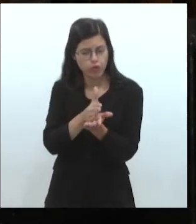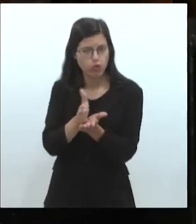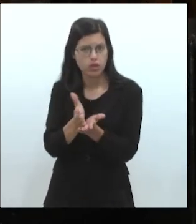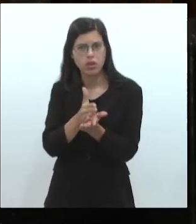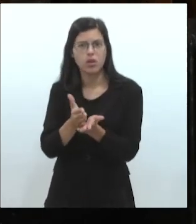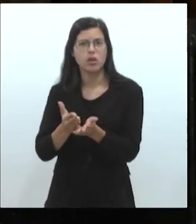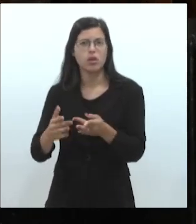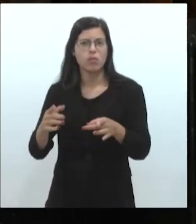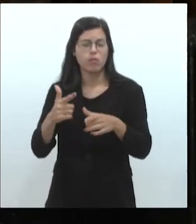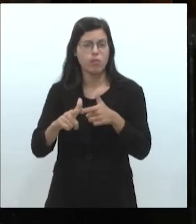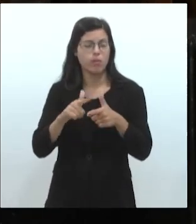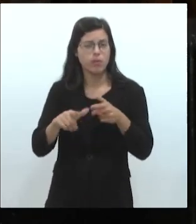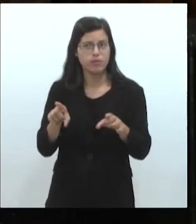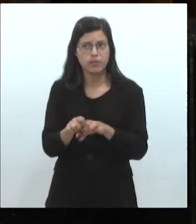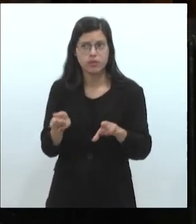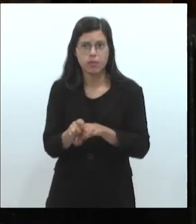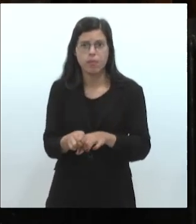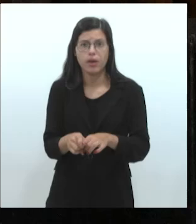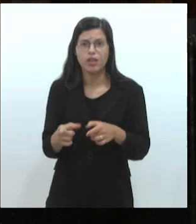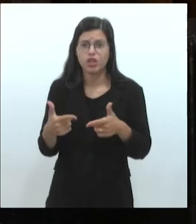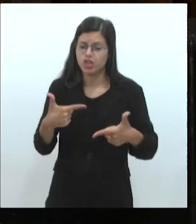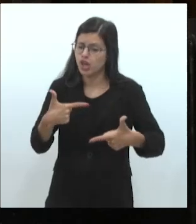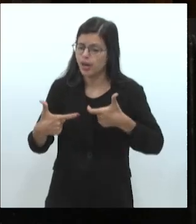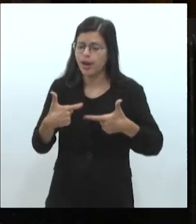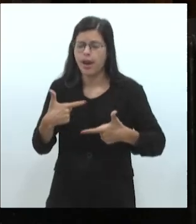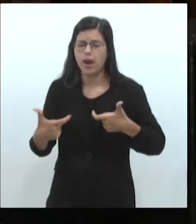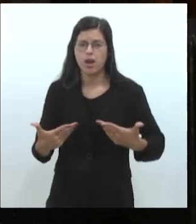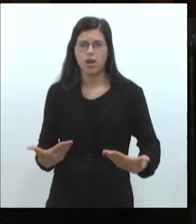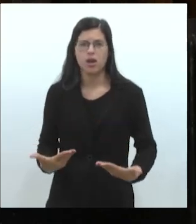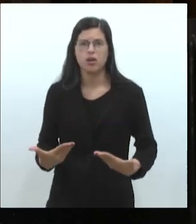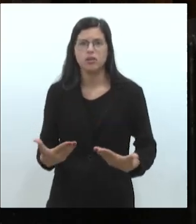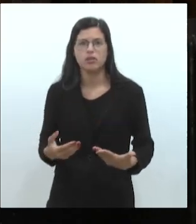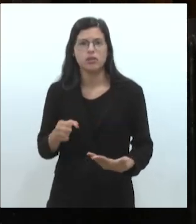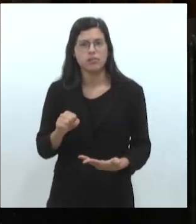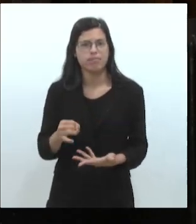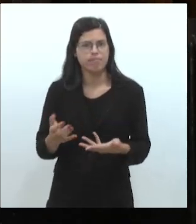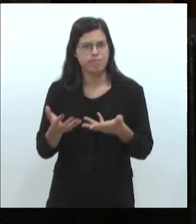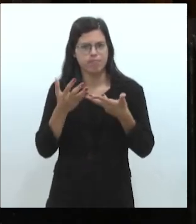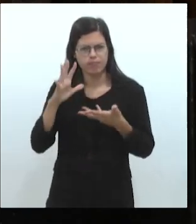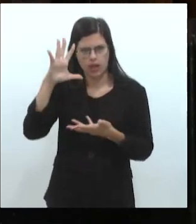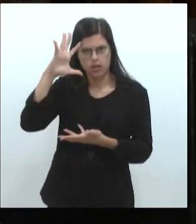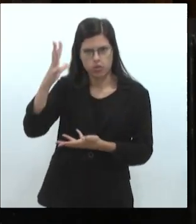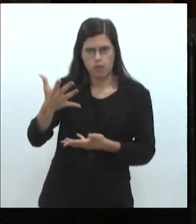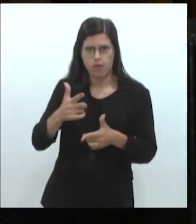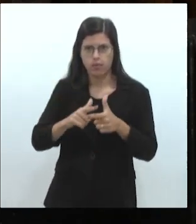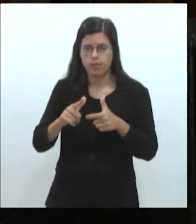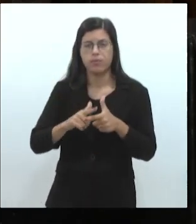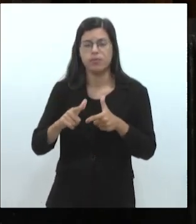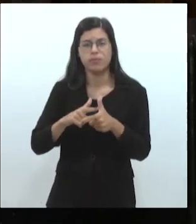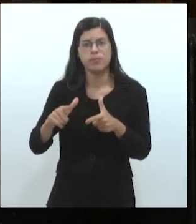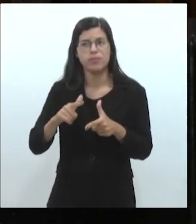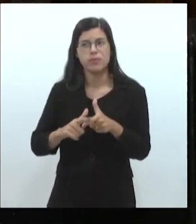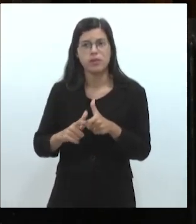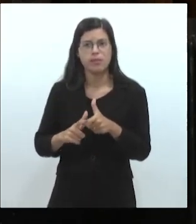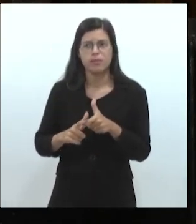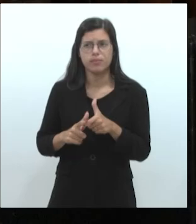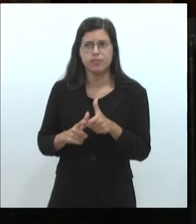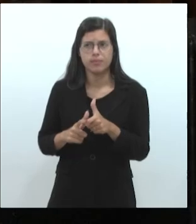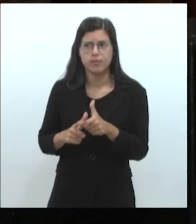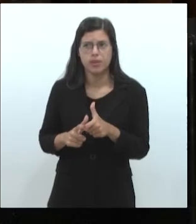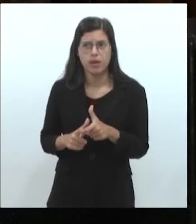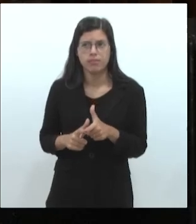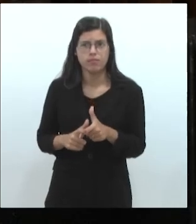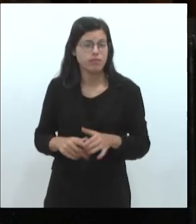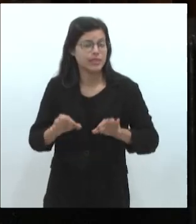inclusive, de guerra interna. Se a gente quer efetivamente resolver esse problema, não tenho